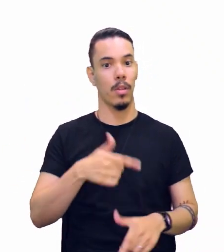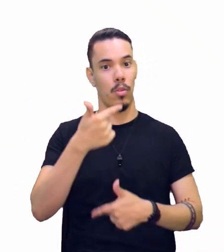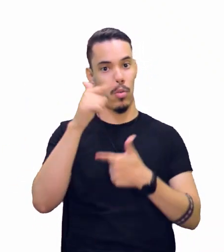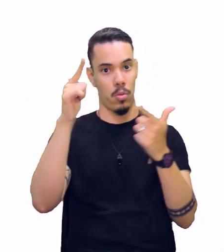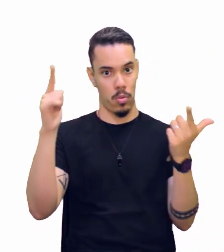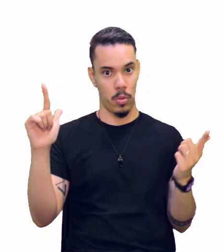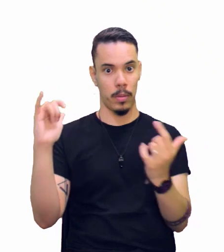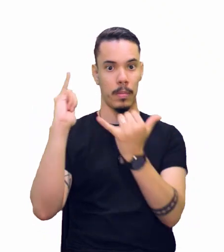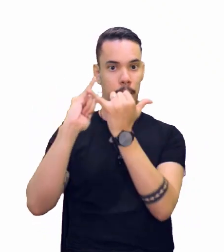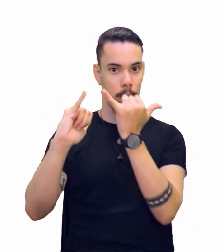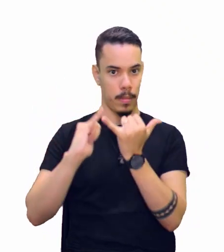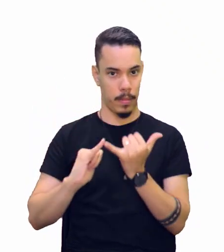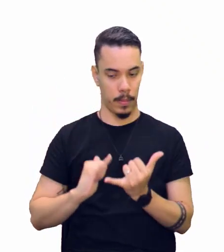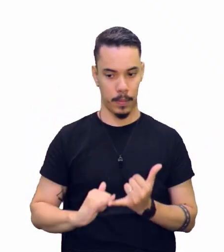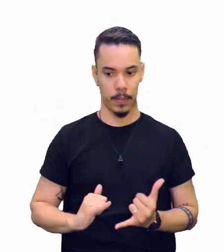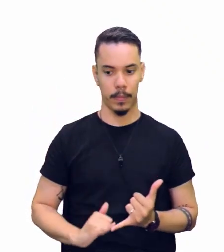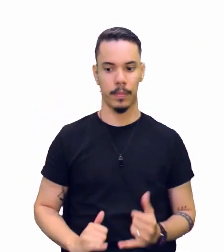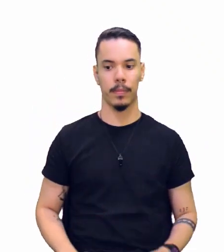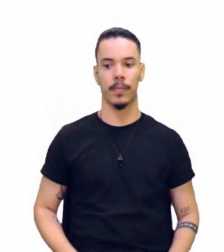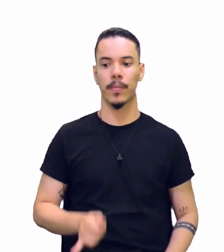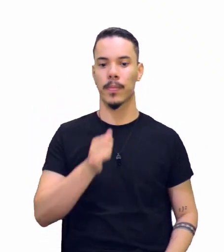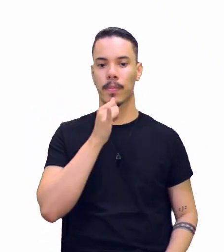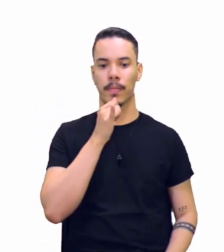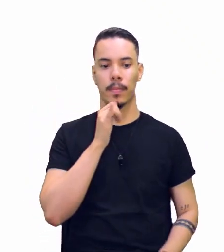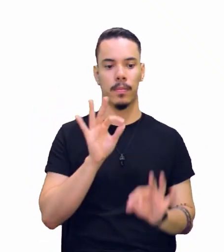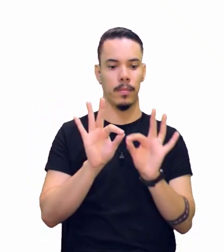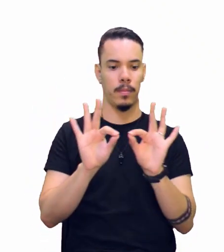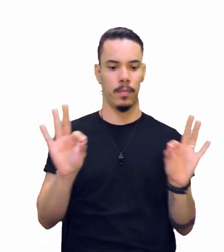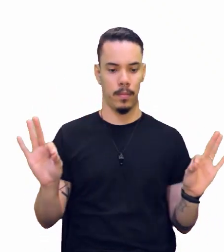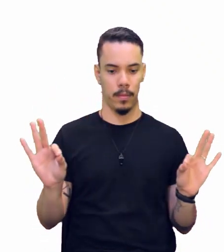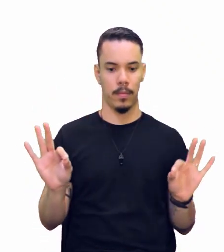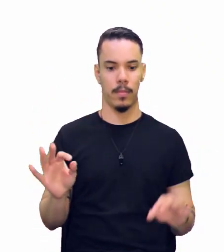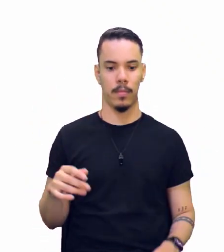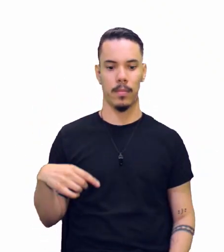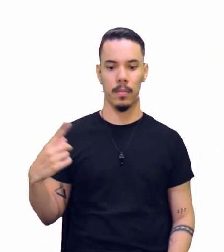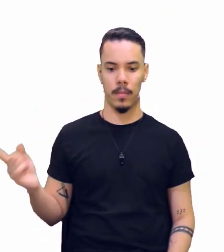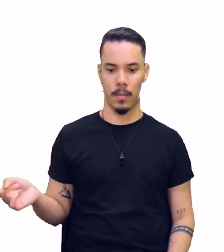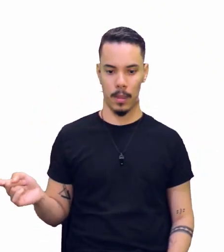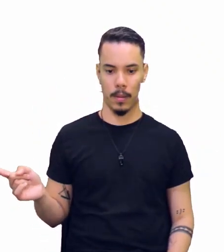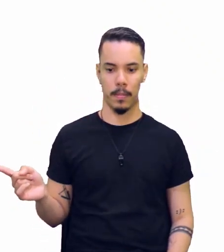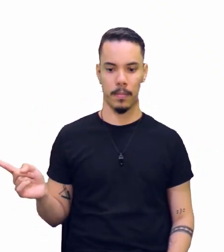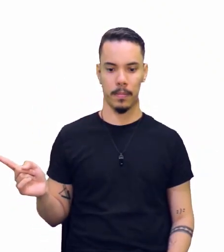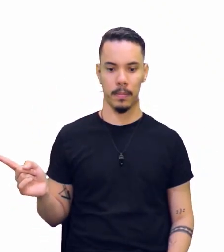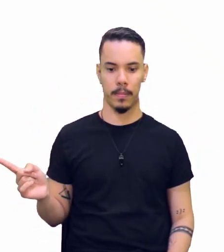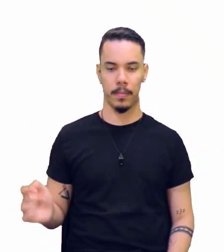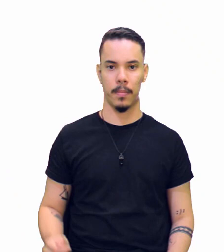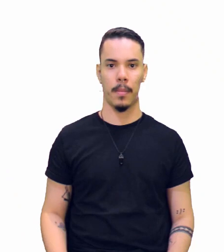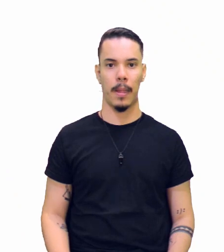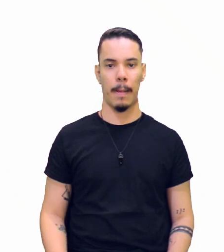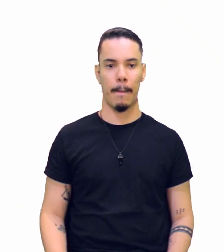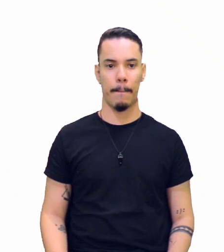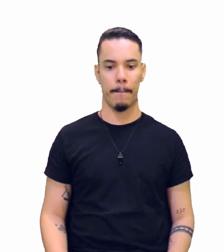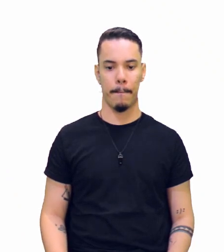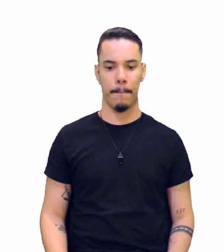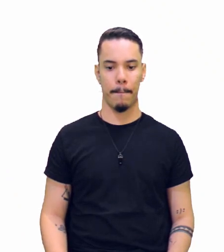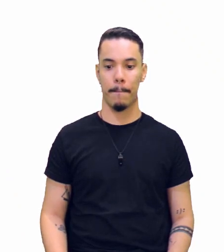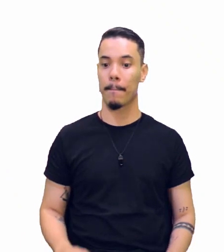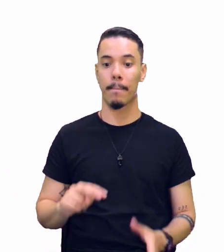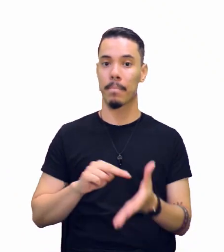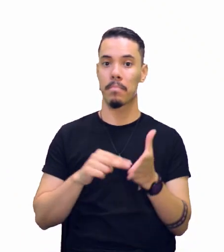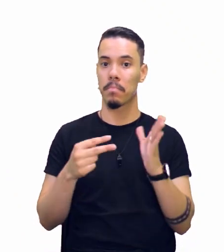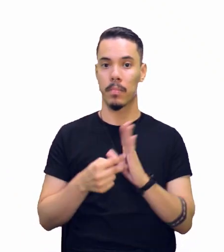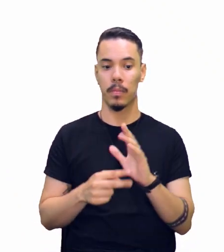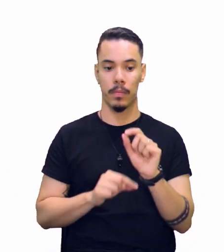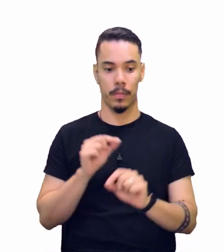fatos parecidos. Na frase If I work a lot, I get tired. Trata-se de